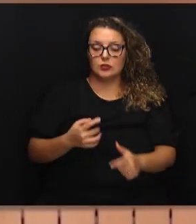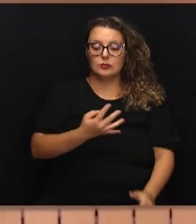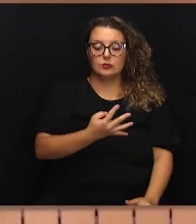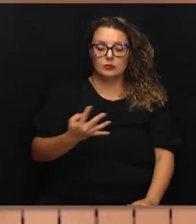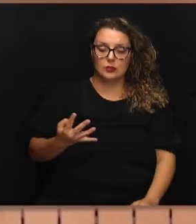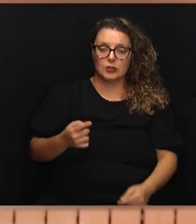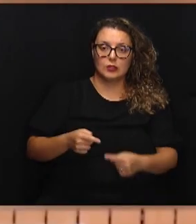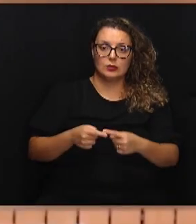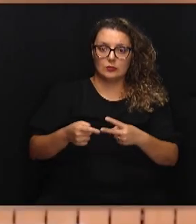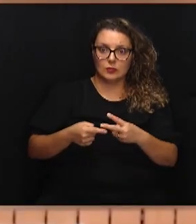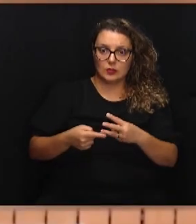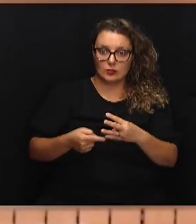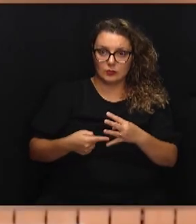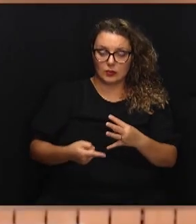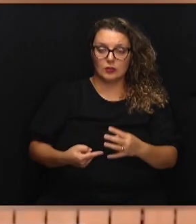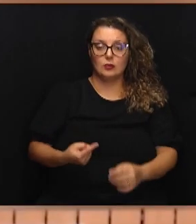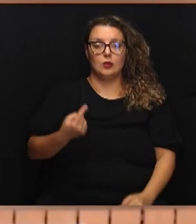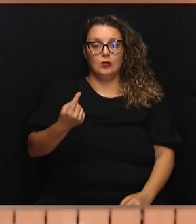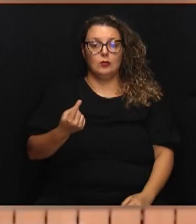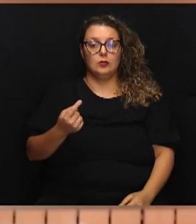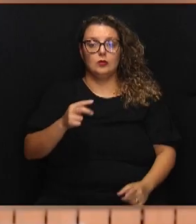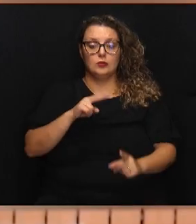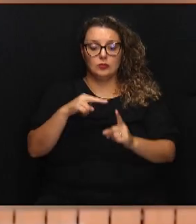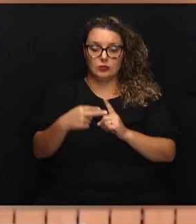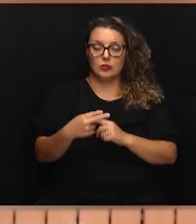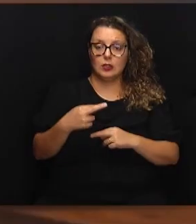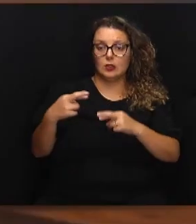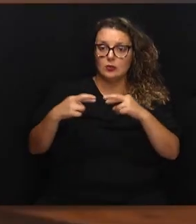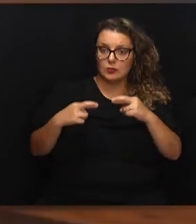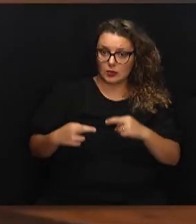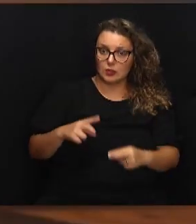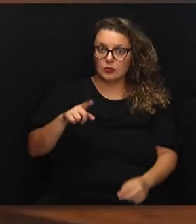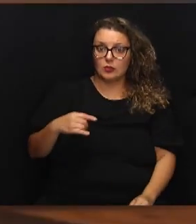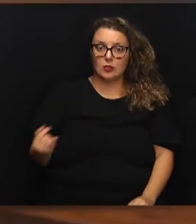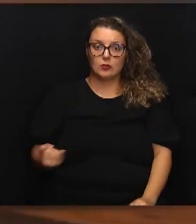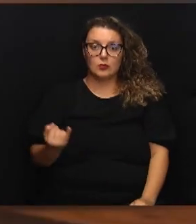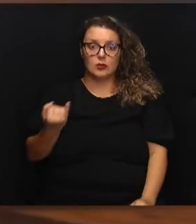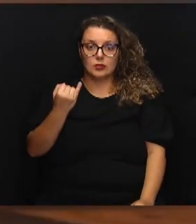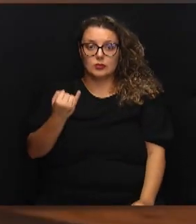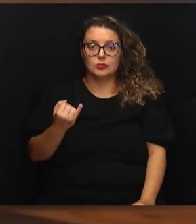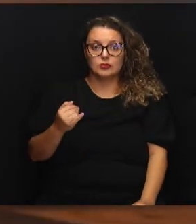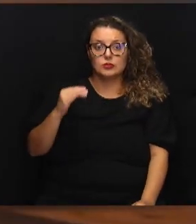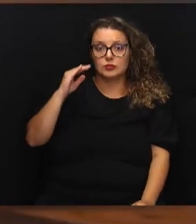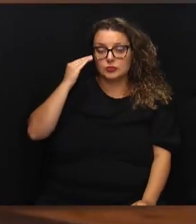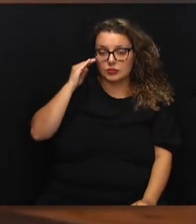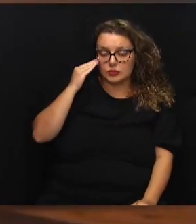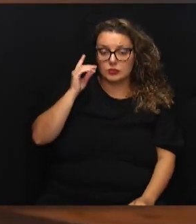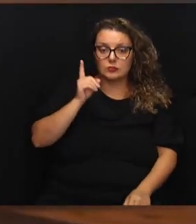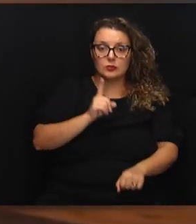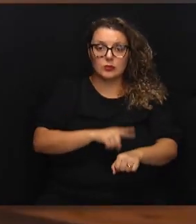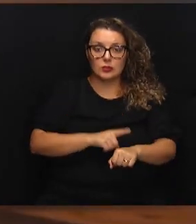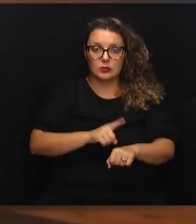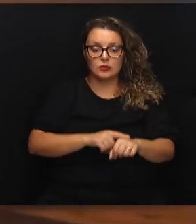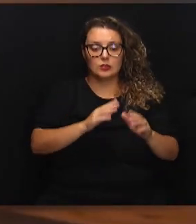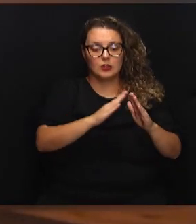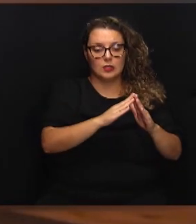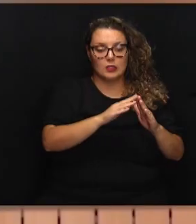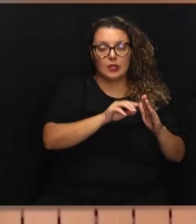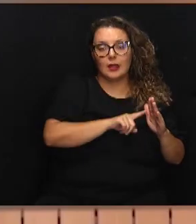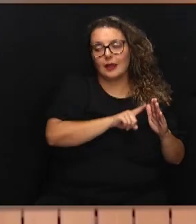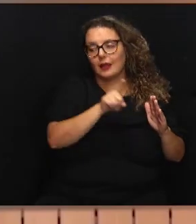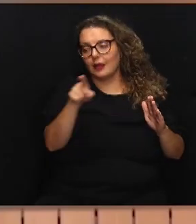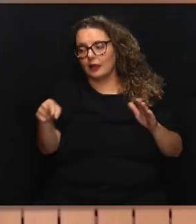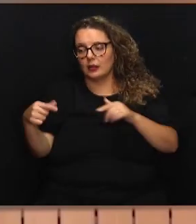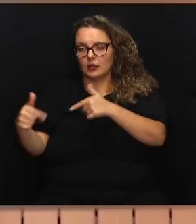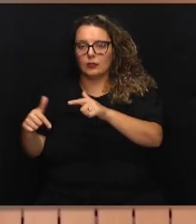horas semanais. Um dos pontos levantados foi a importância de considerar o tempo do trajeto da casa até o